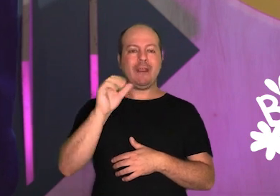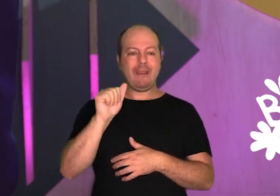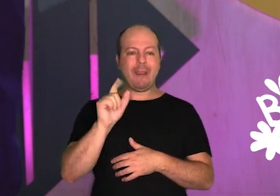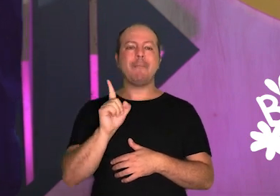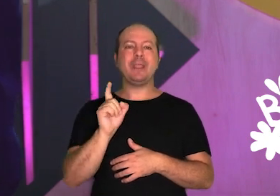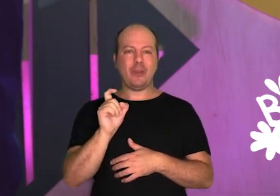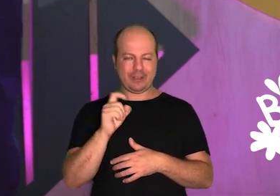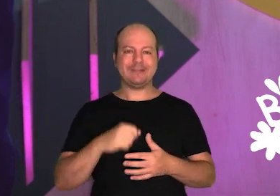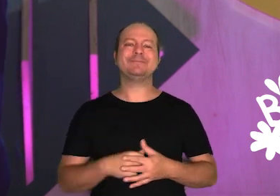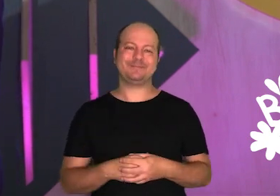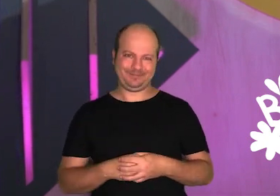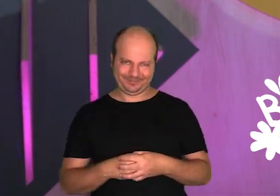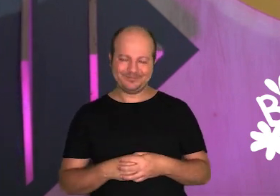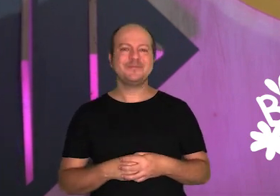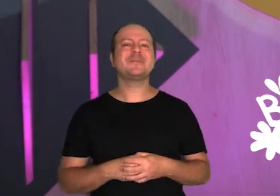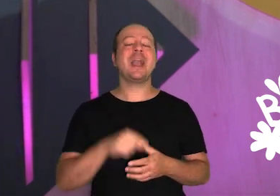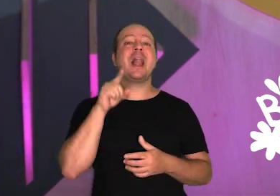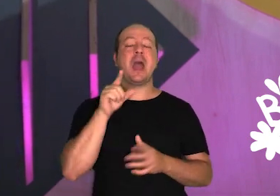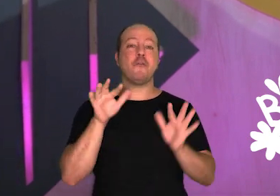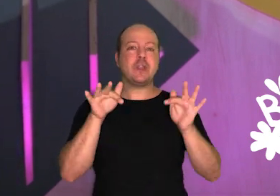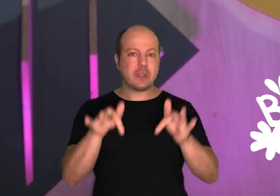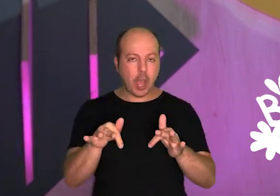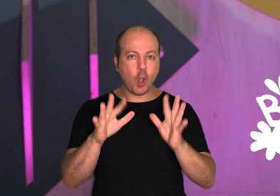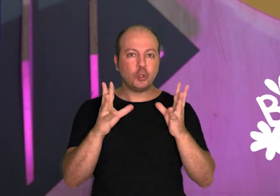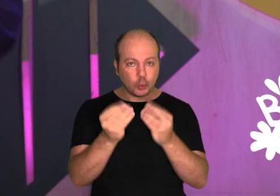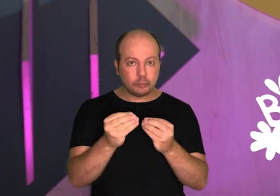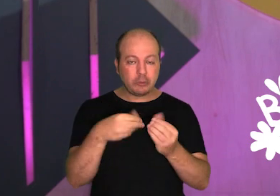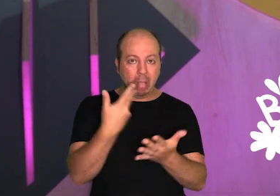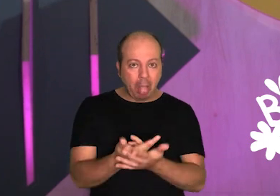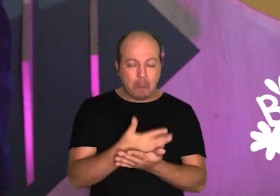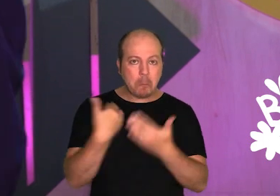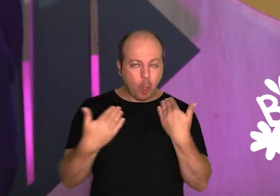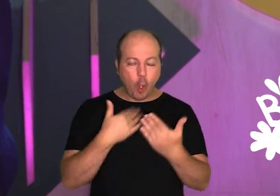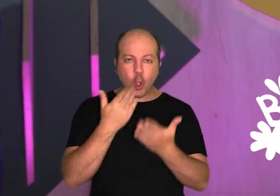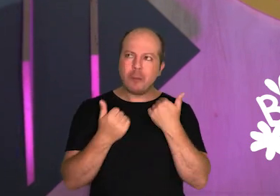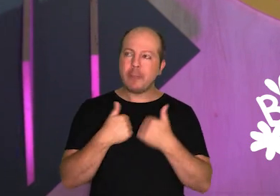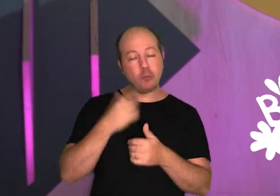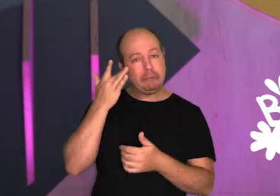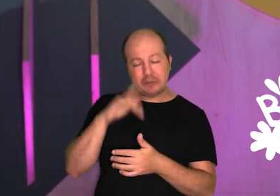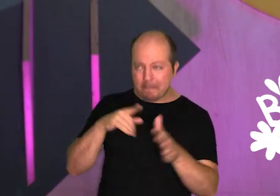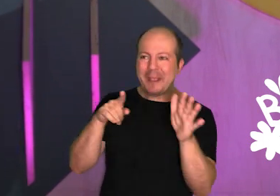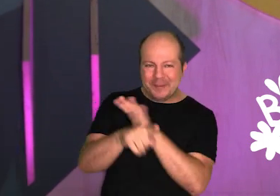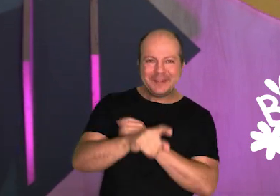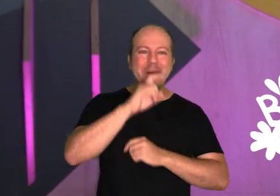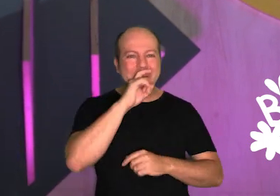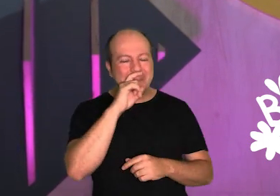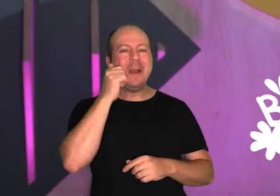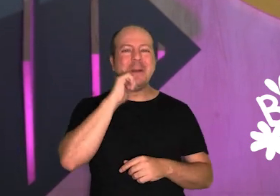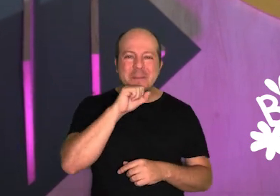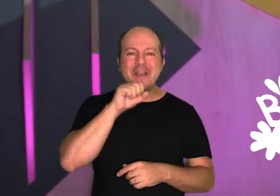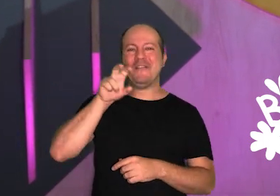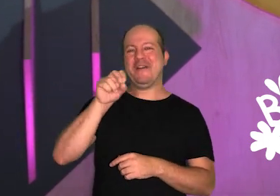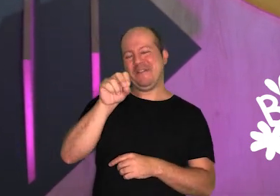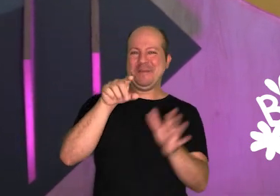Minhoca. Lá no final, ela come todo mundo. Ah, eu não entendi. Pergunta pro papai, pra mamãe, pra